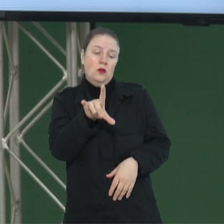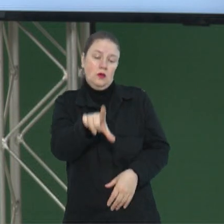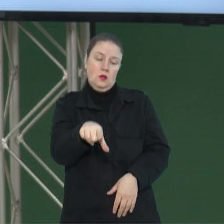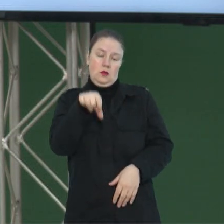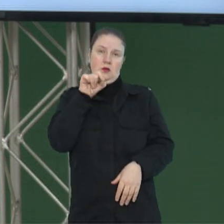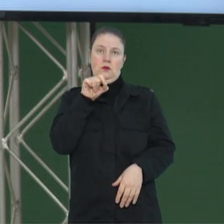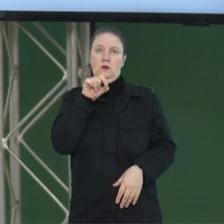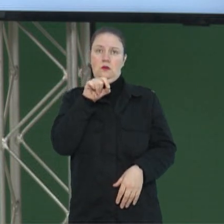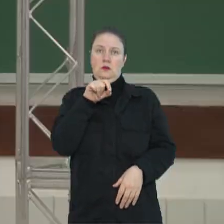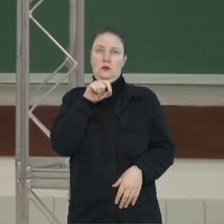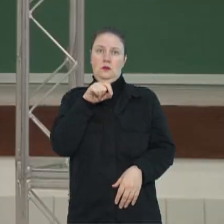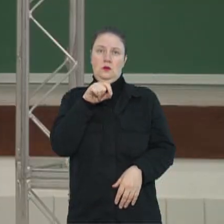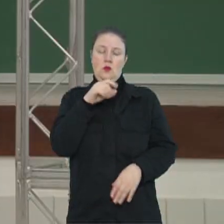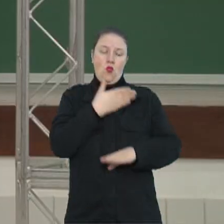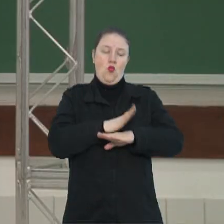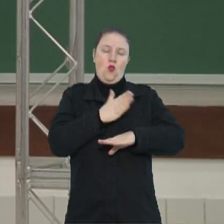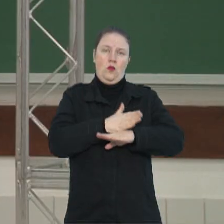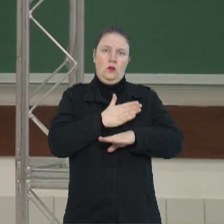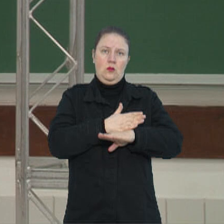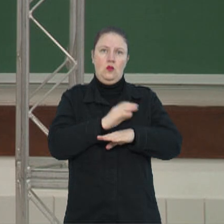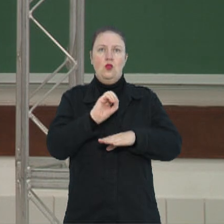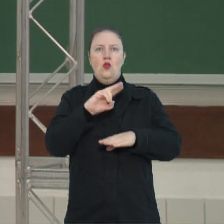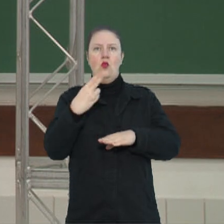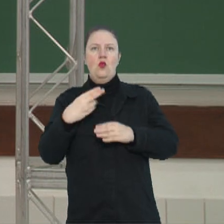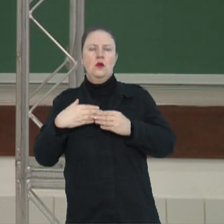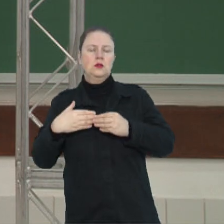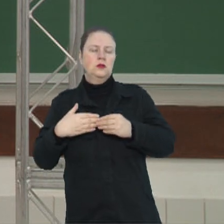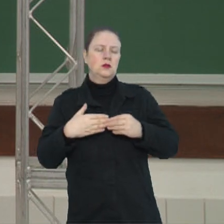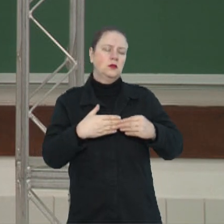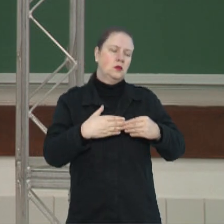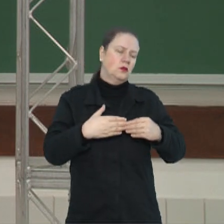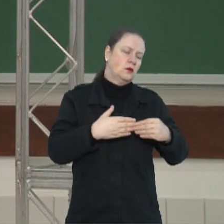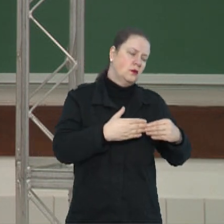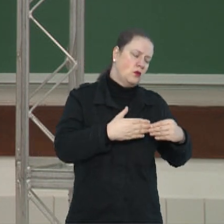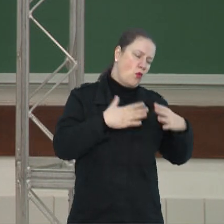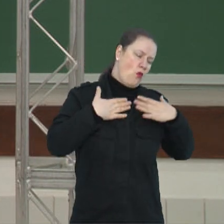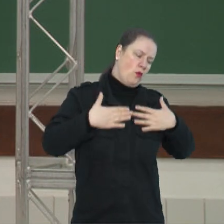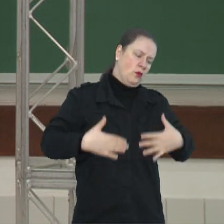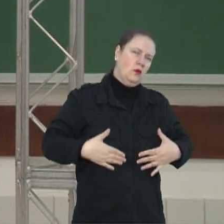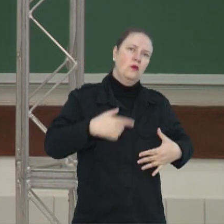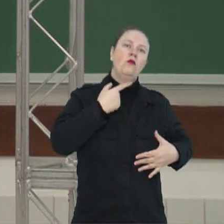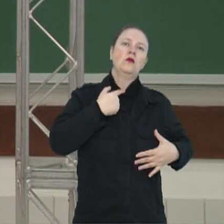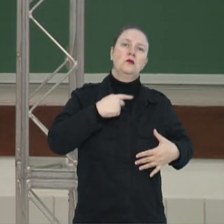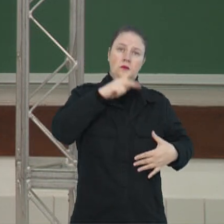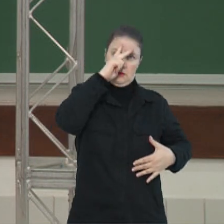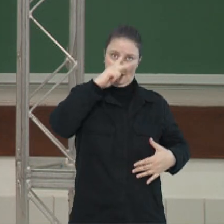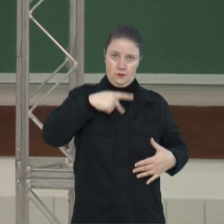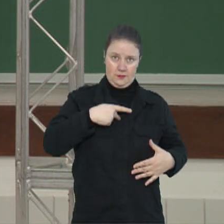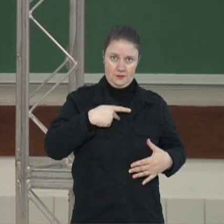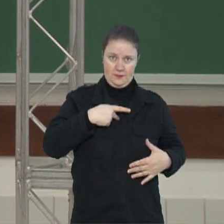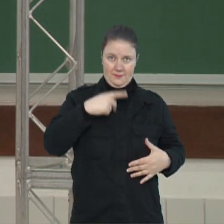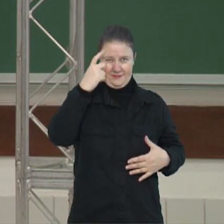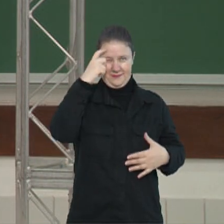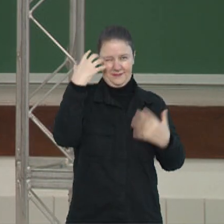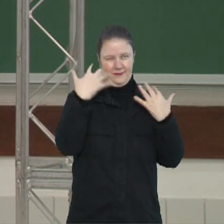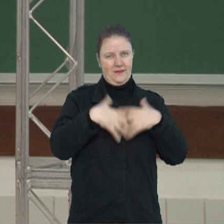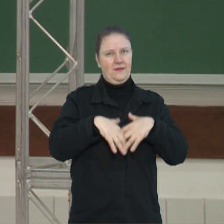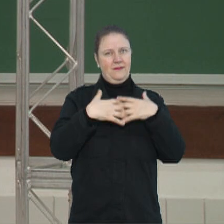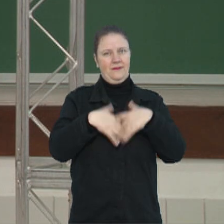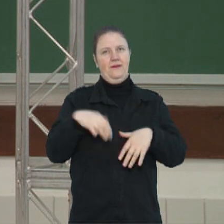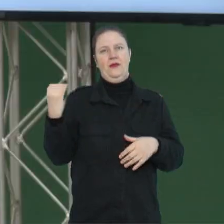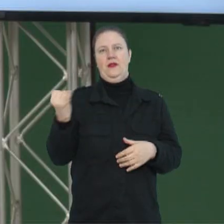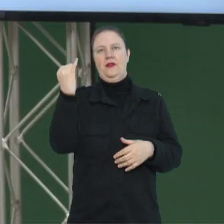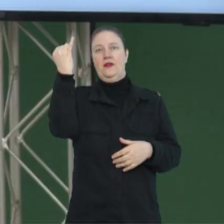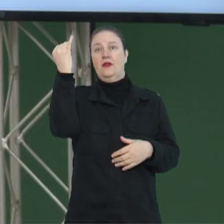suas ações ou apenas está seguindo o que o corpo está determinando, perfeito? Essa reflexão é bem importante, tá? E com isso,